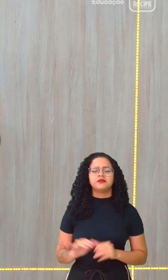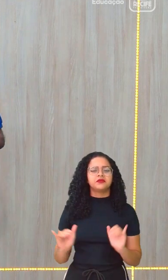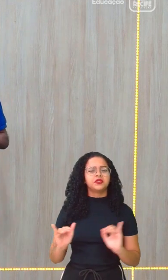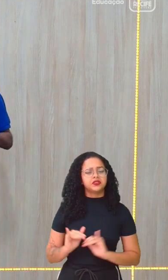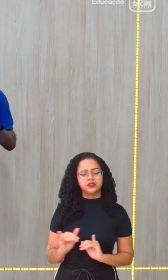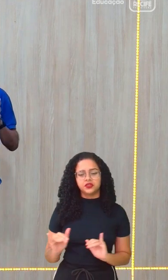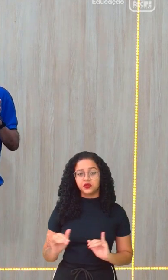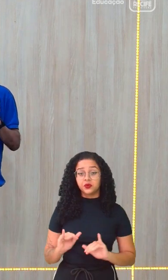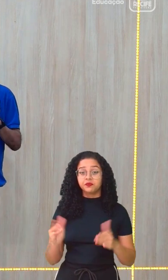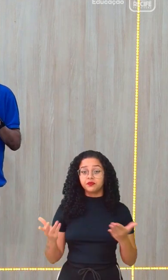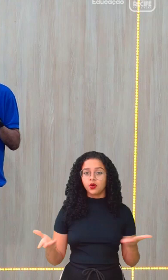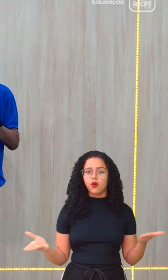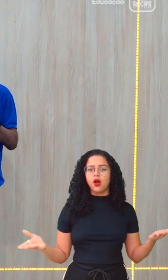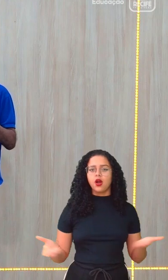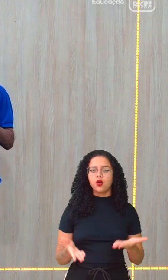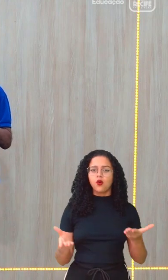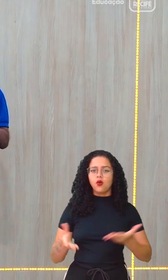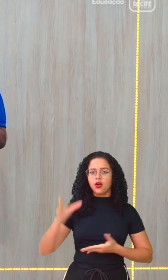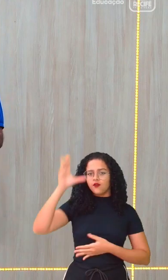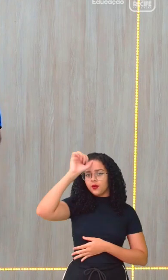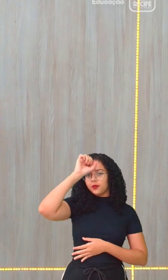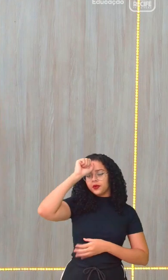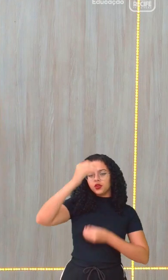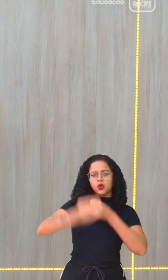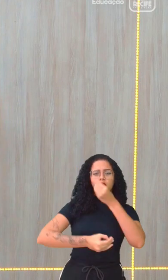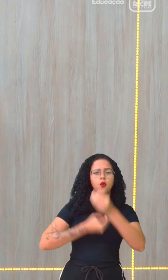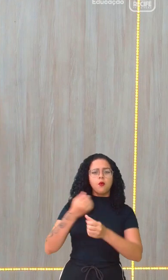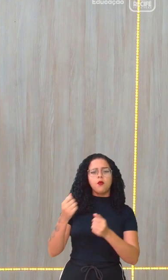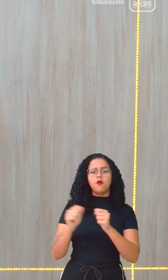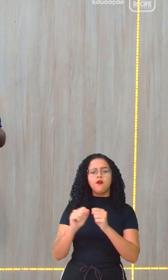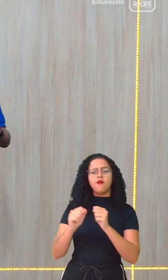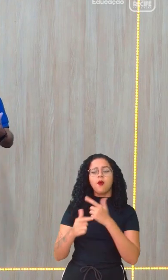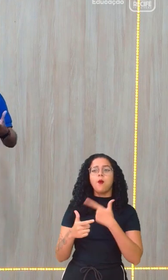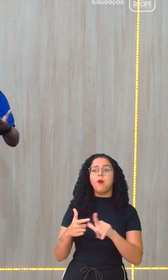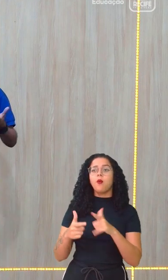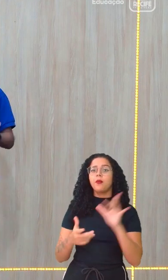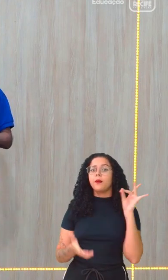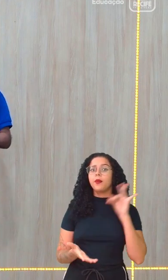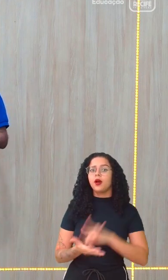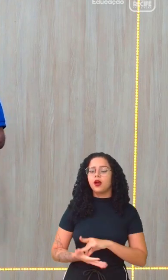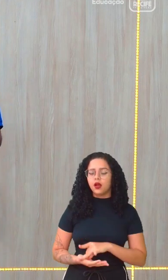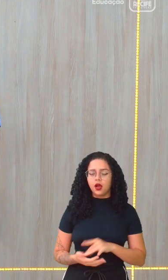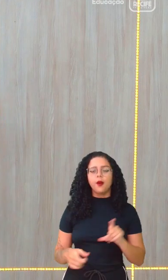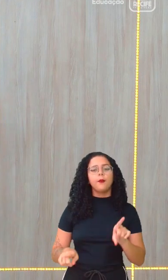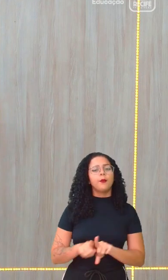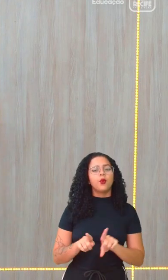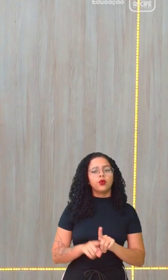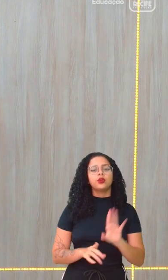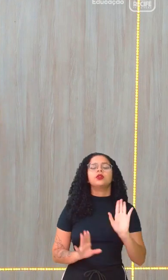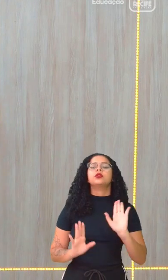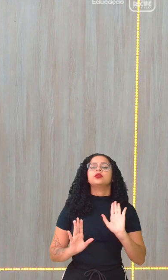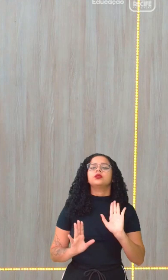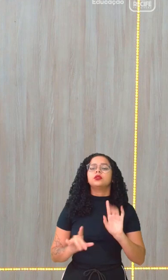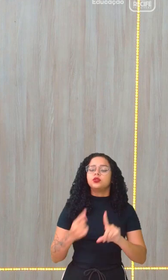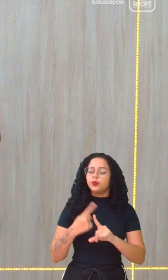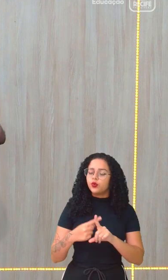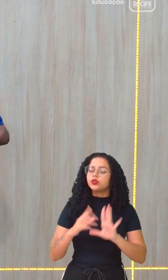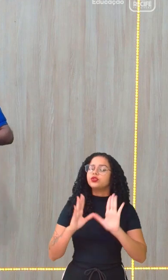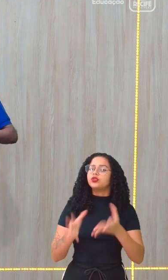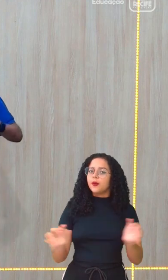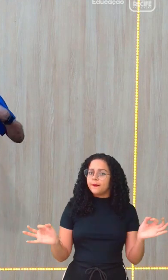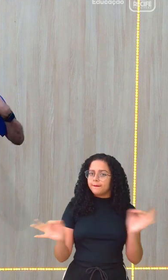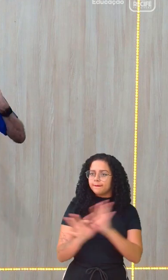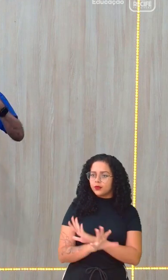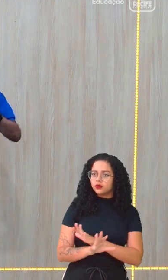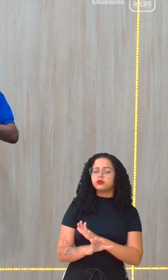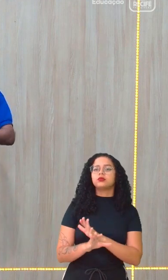demais. Mas agora a gente vai aprender como fazer isso num problema, porque aí já está prontinho para vocês o cálculo de MMC, mas a gente